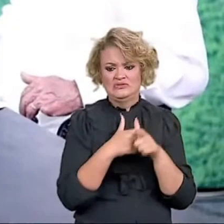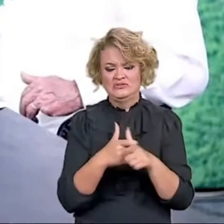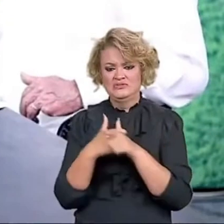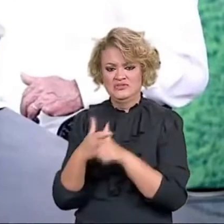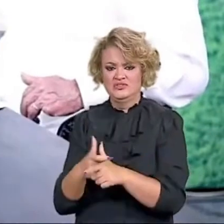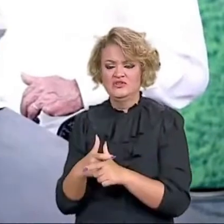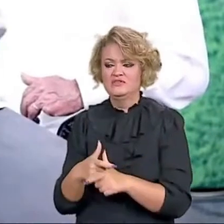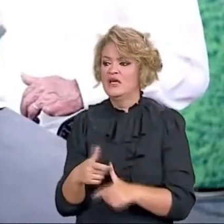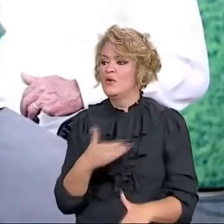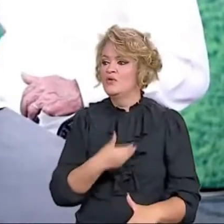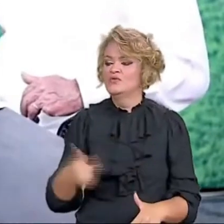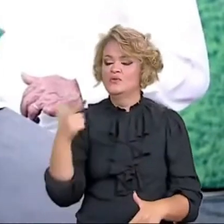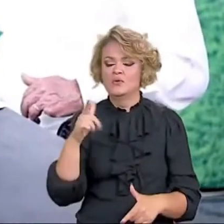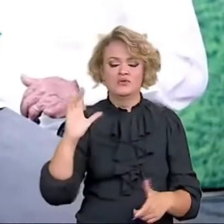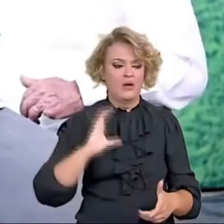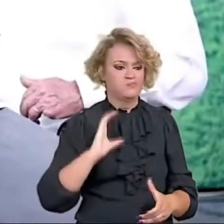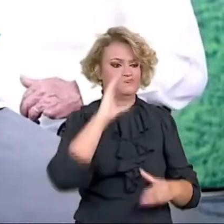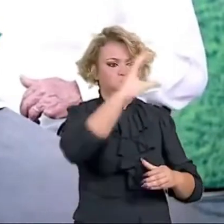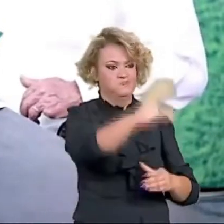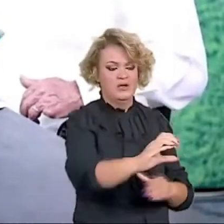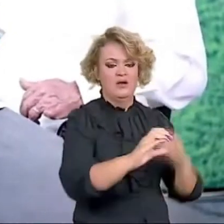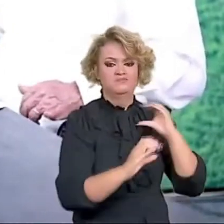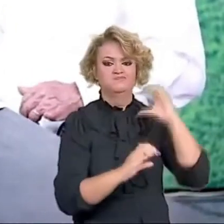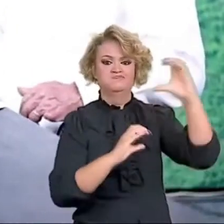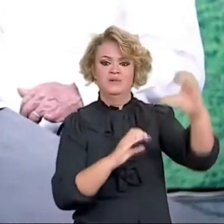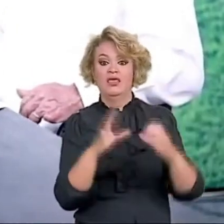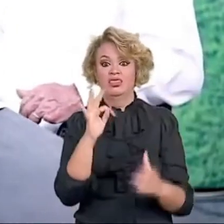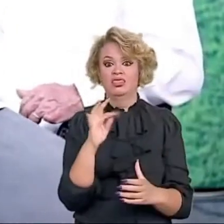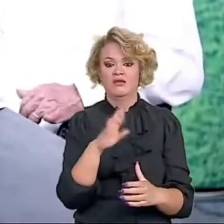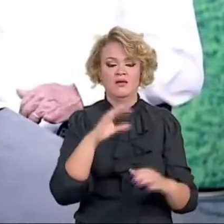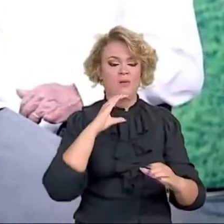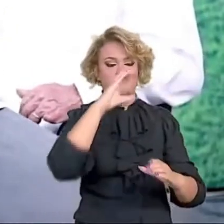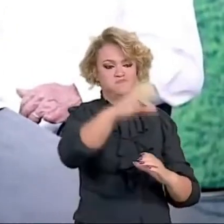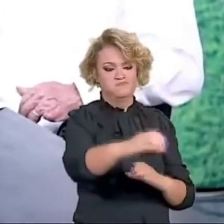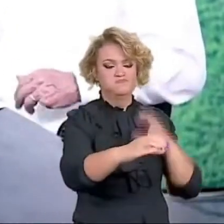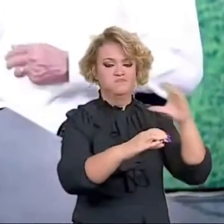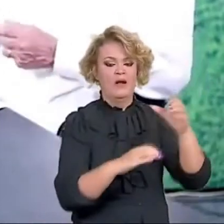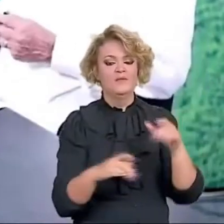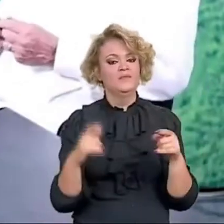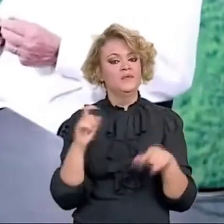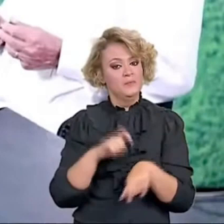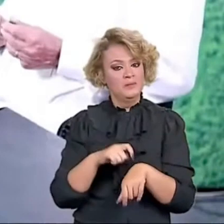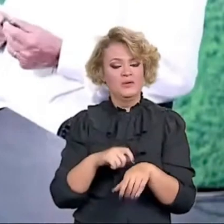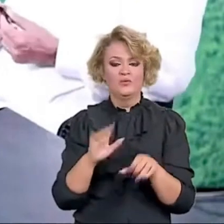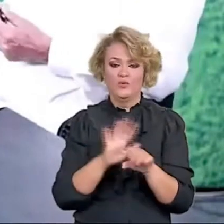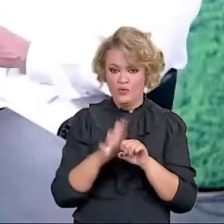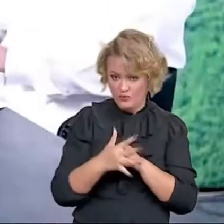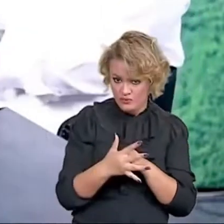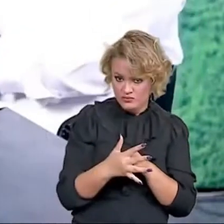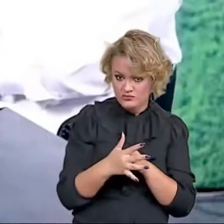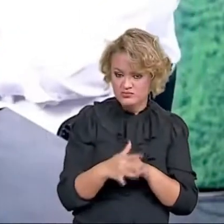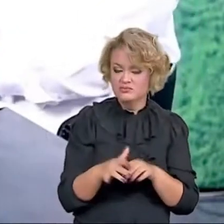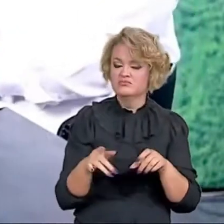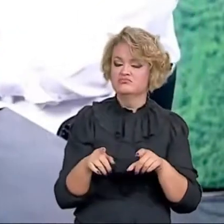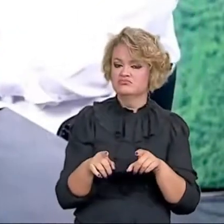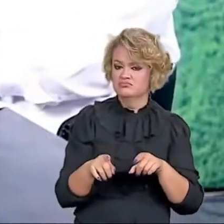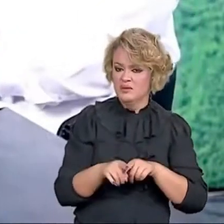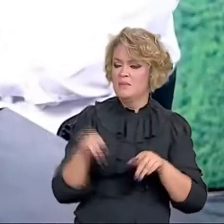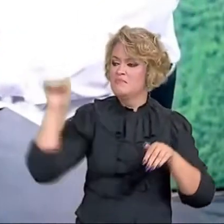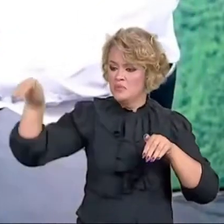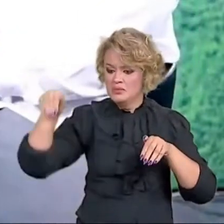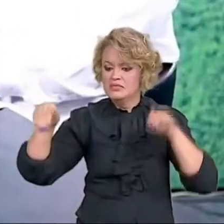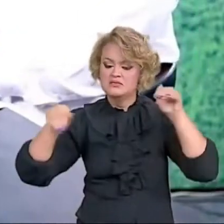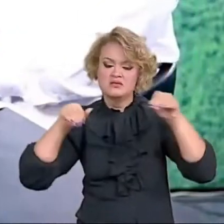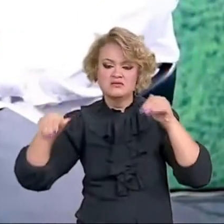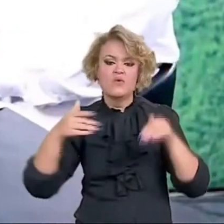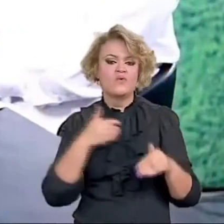trilhões para salvar os bancos. Na Covid, a gente também viu, né, durante a Covid, uma mobilização de